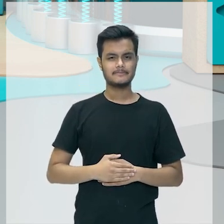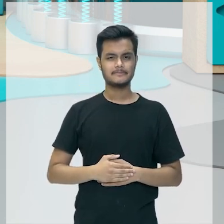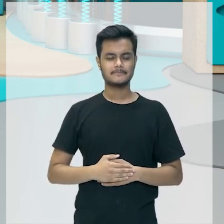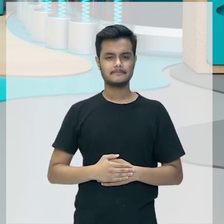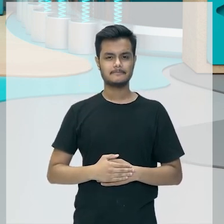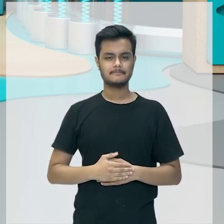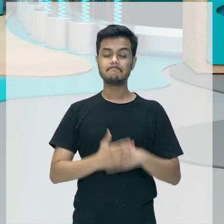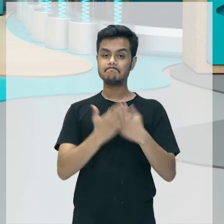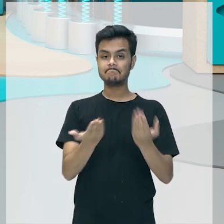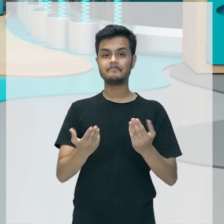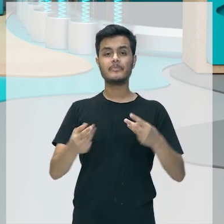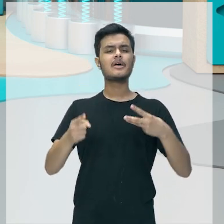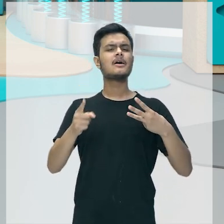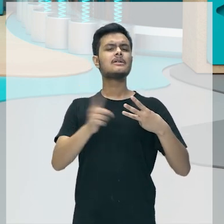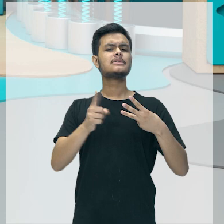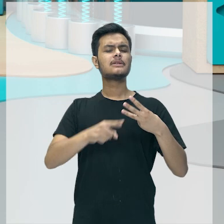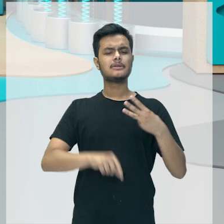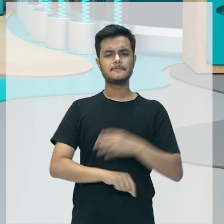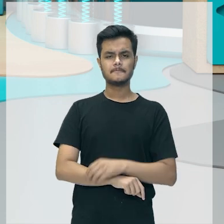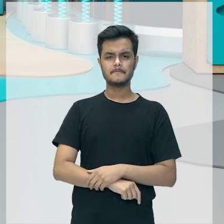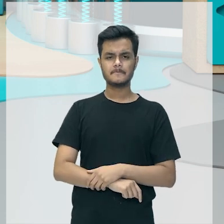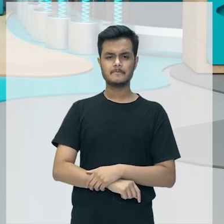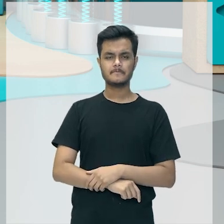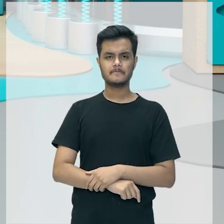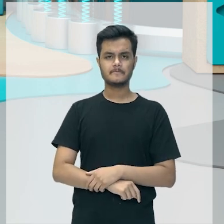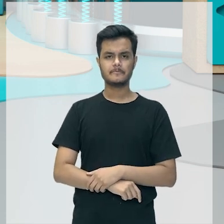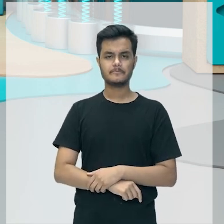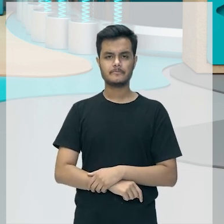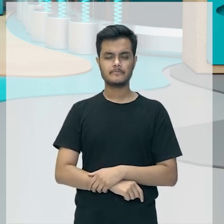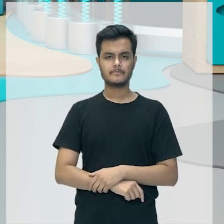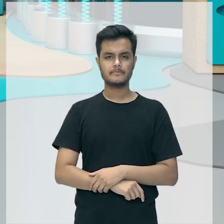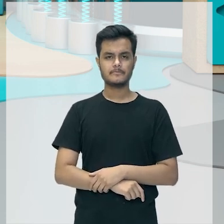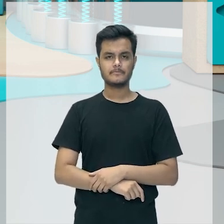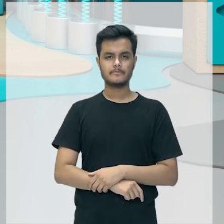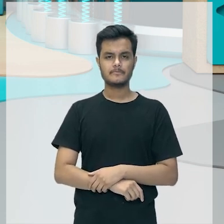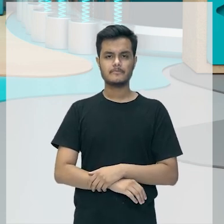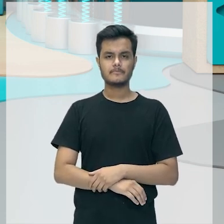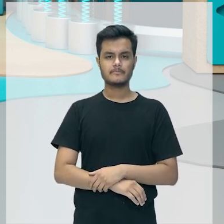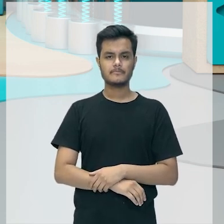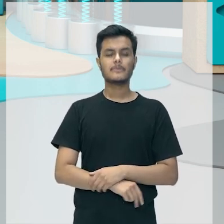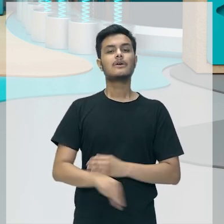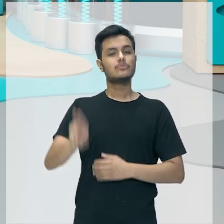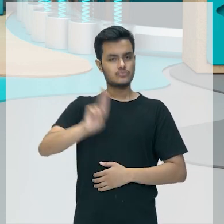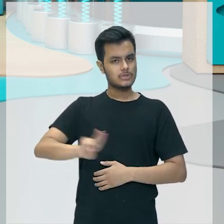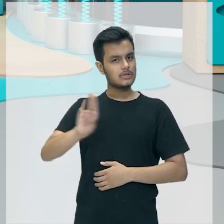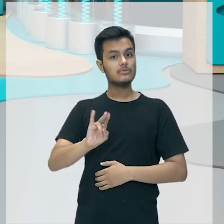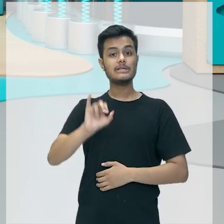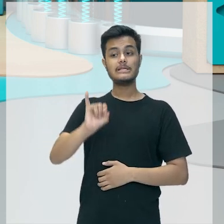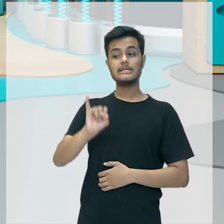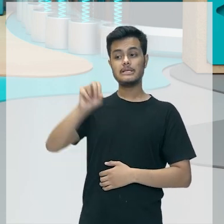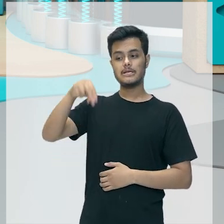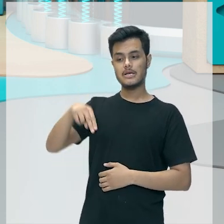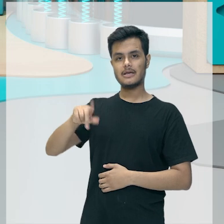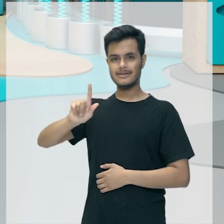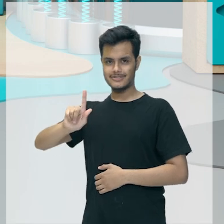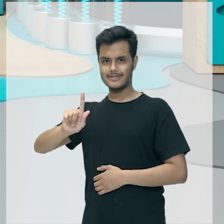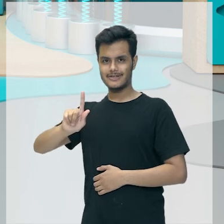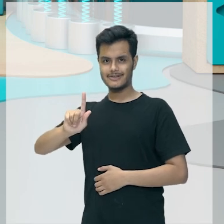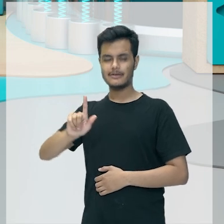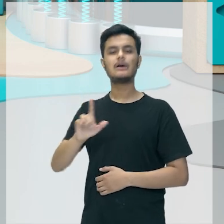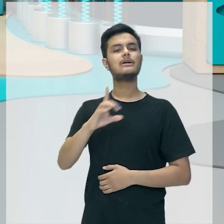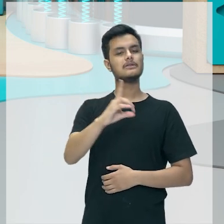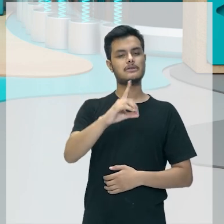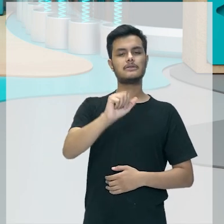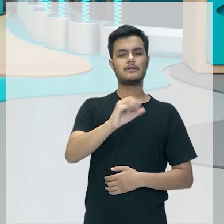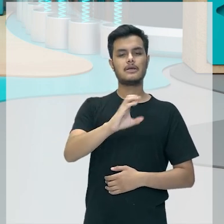A 3, did Pedro dancing? Não, estamos usando ing. Danced é de